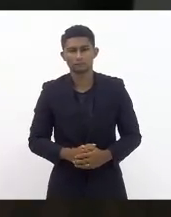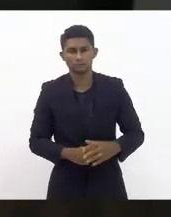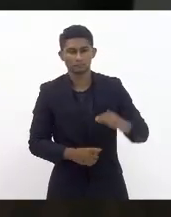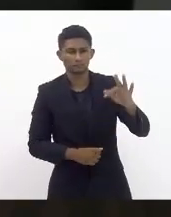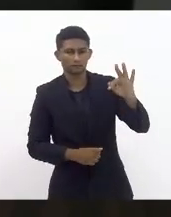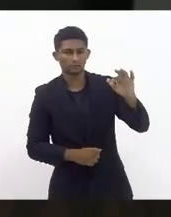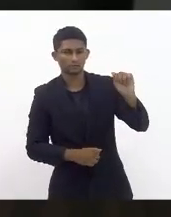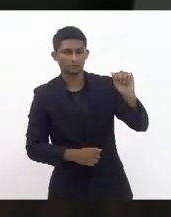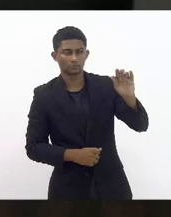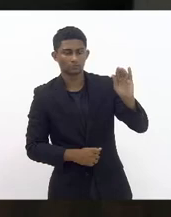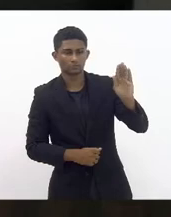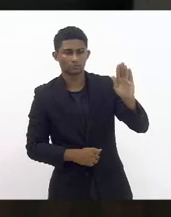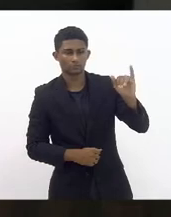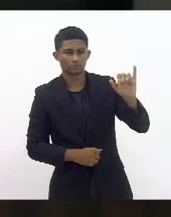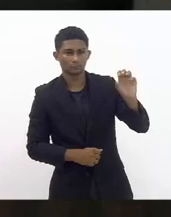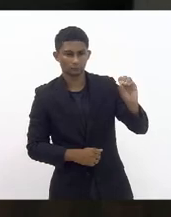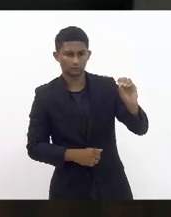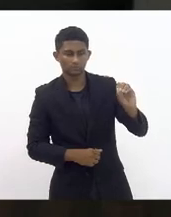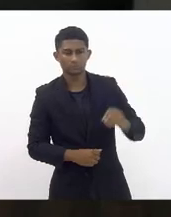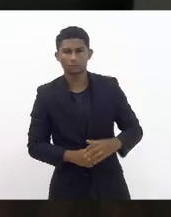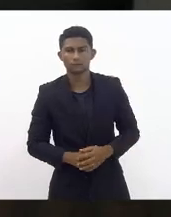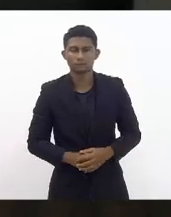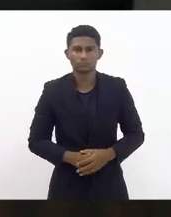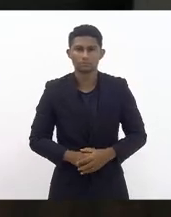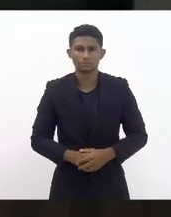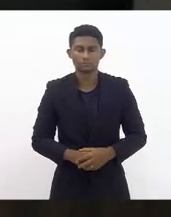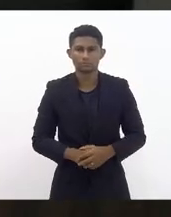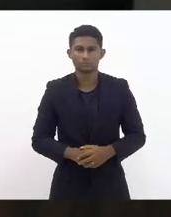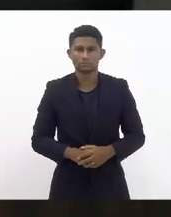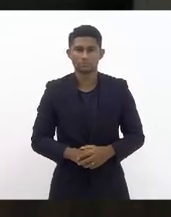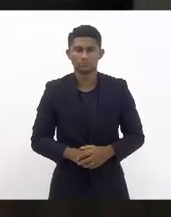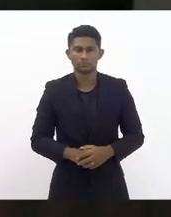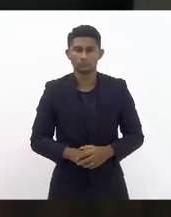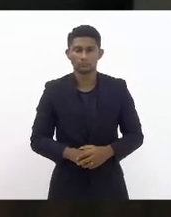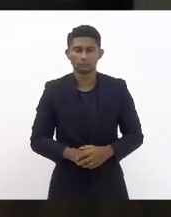Fábio Silva. Fábio Silva.